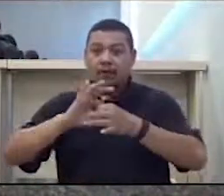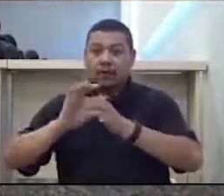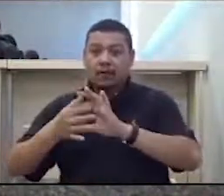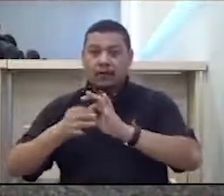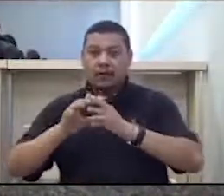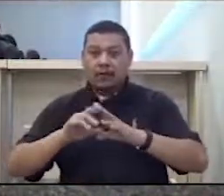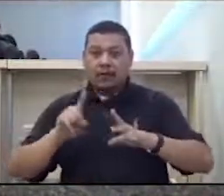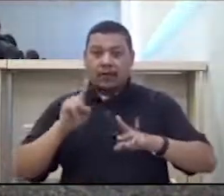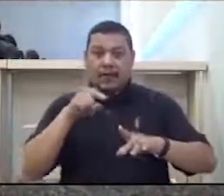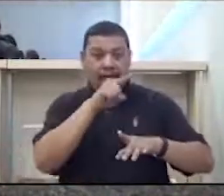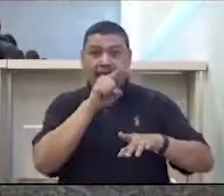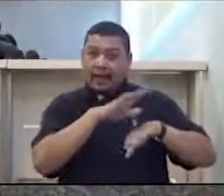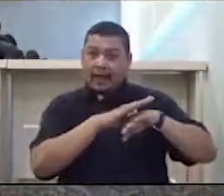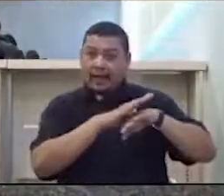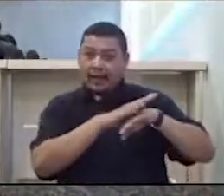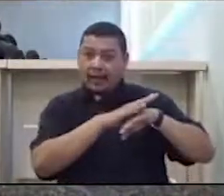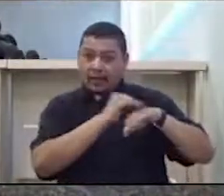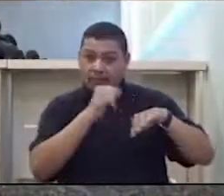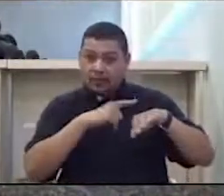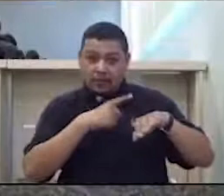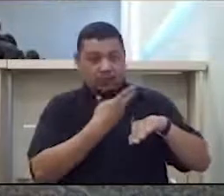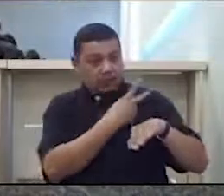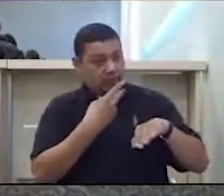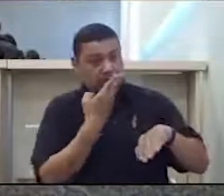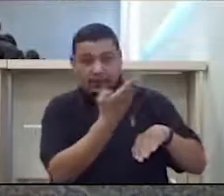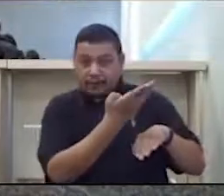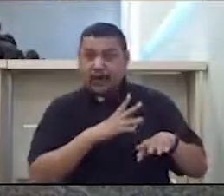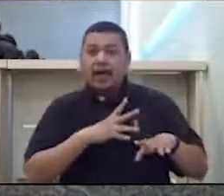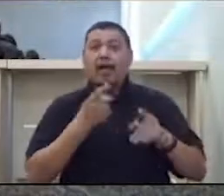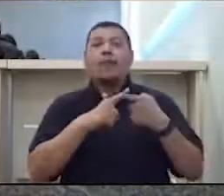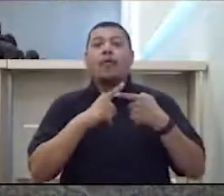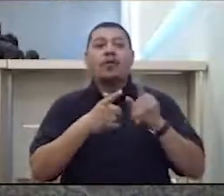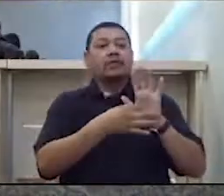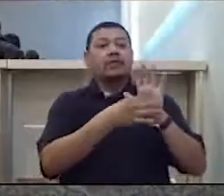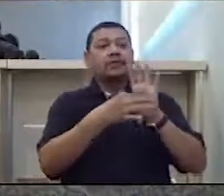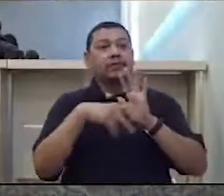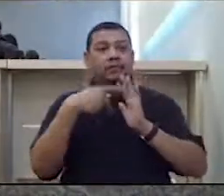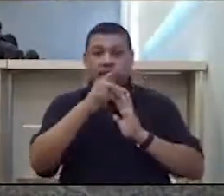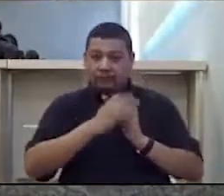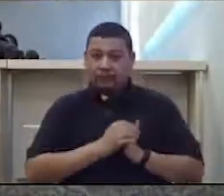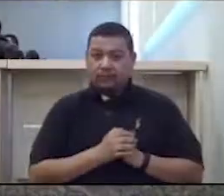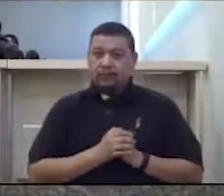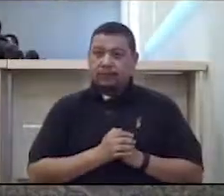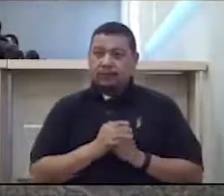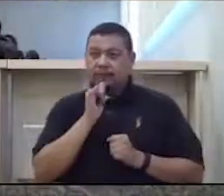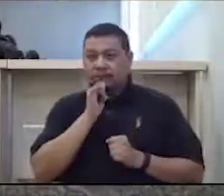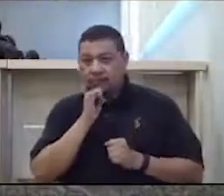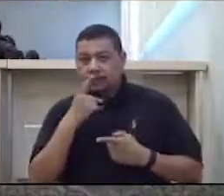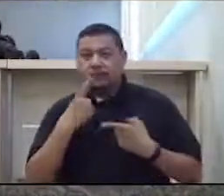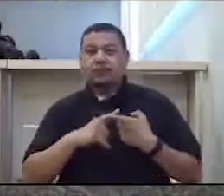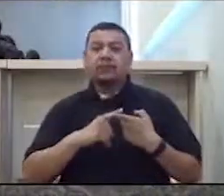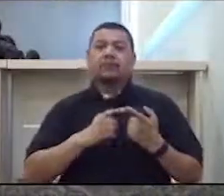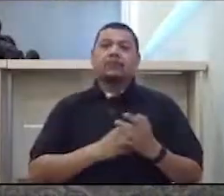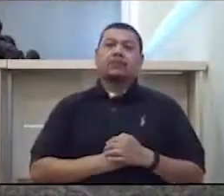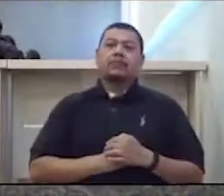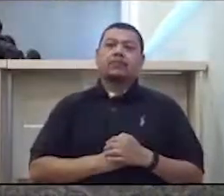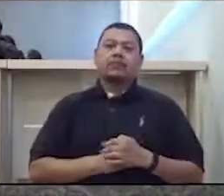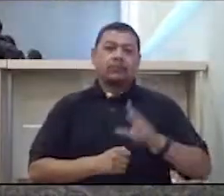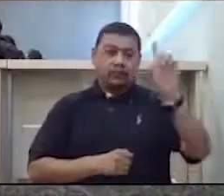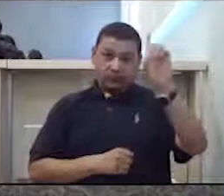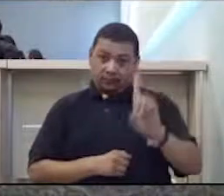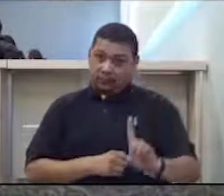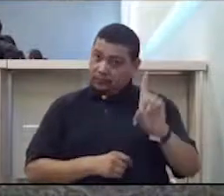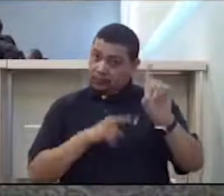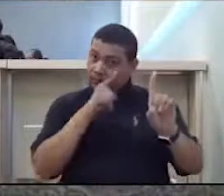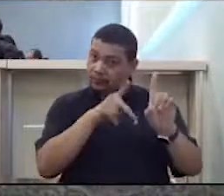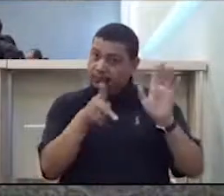ir lá responder alguns questionamentos e se explicar diante das denúncias de Vossa Excelência, né, com a justificativa da diretora, né, vou